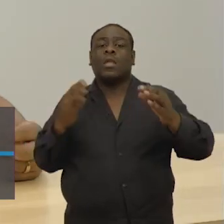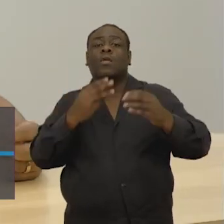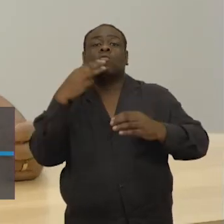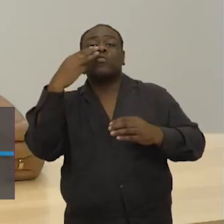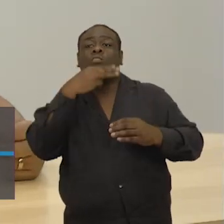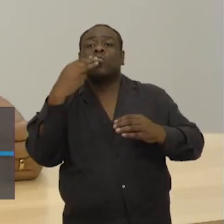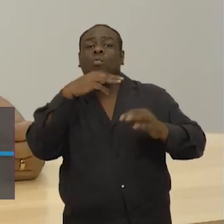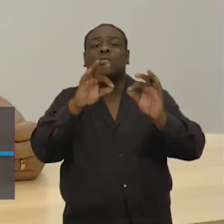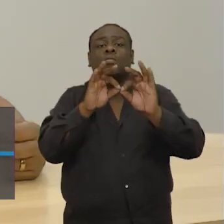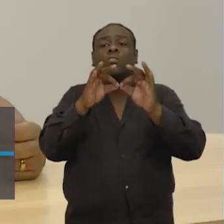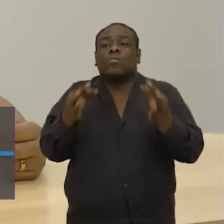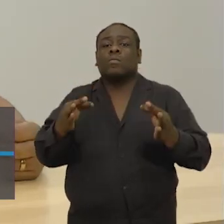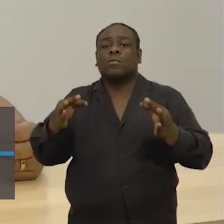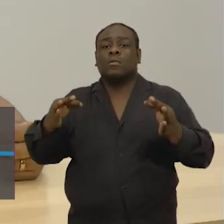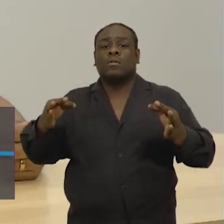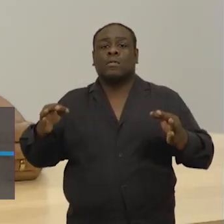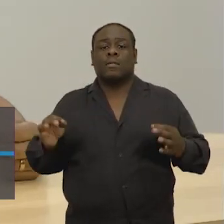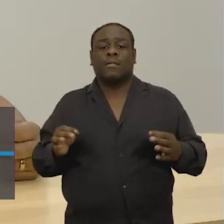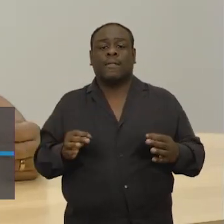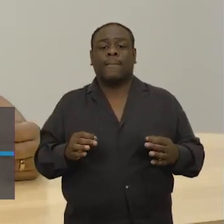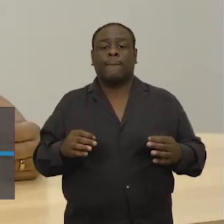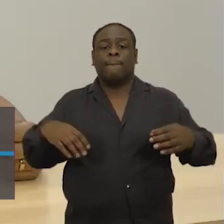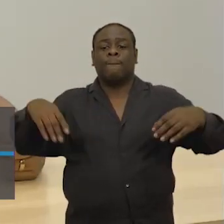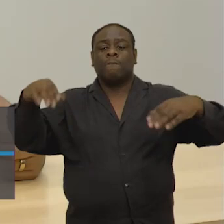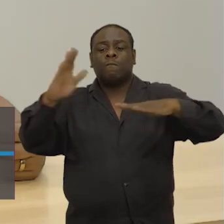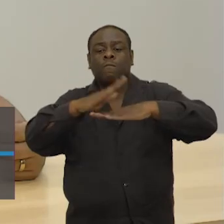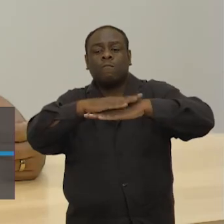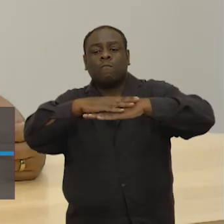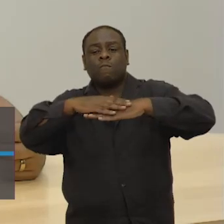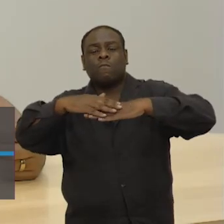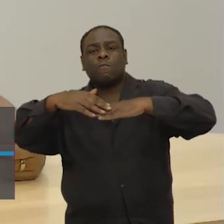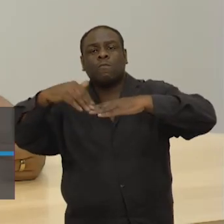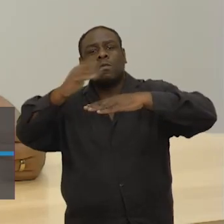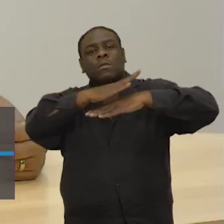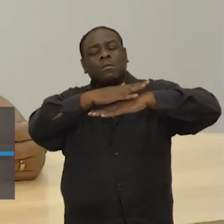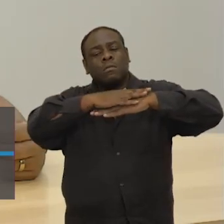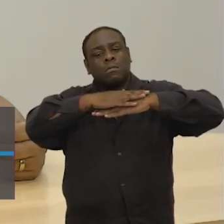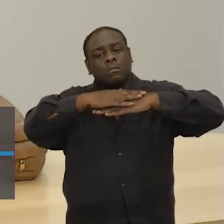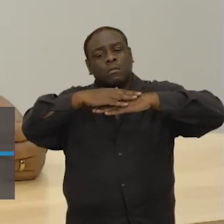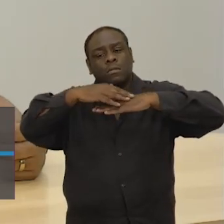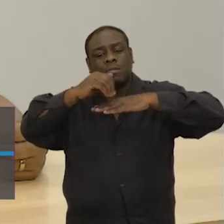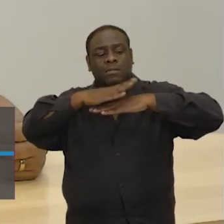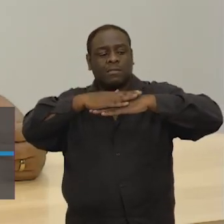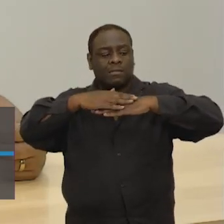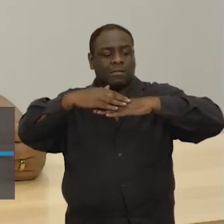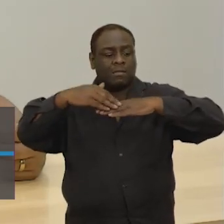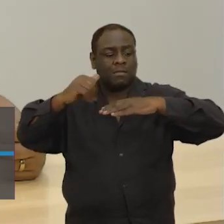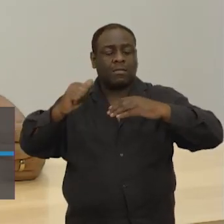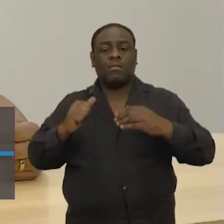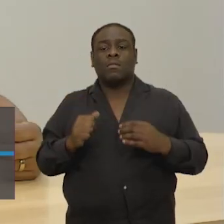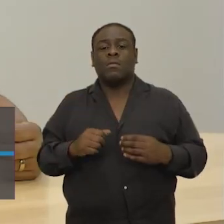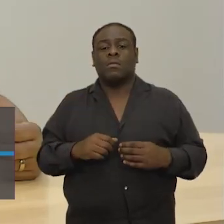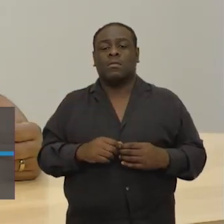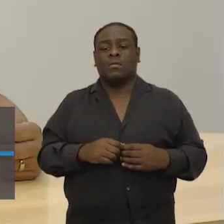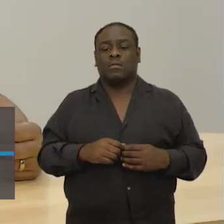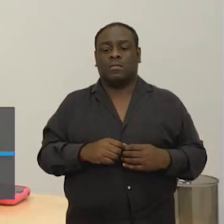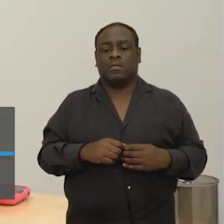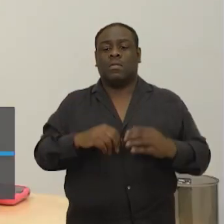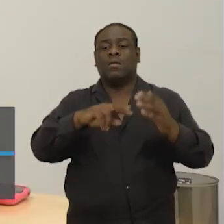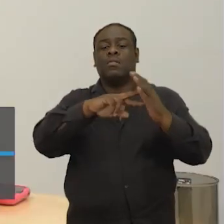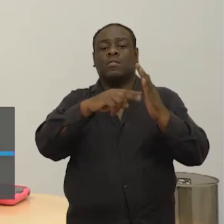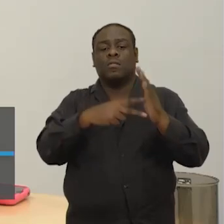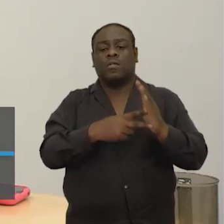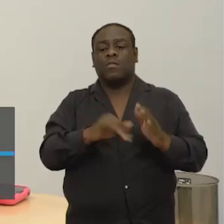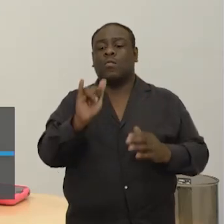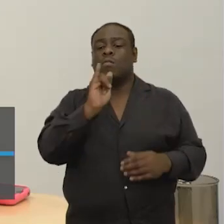agradável, suave? É como um veludo, né? Bem macio. Então, é a voz aveludada. Ó, deram um